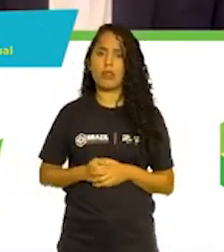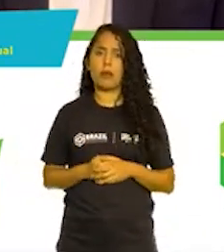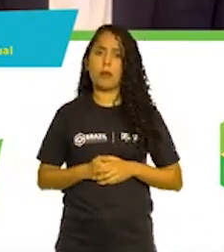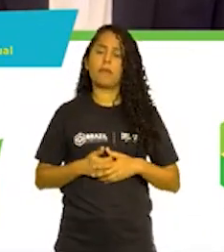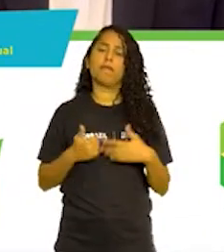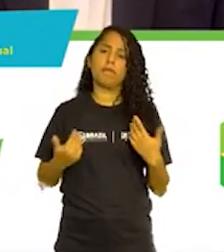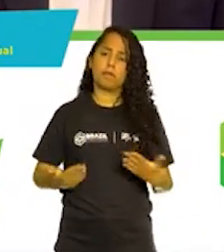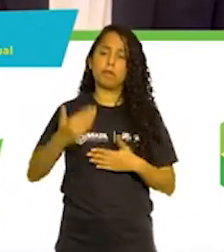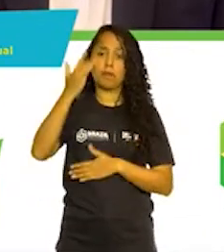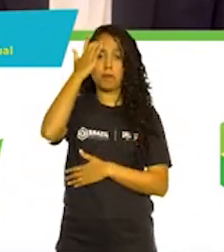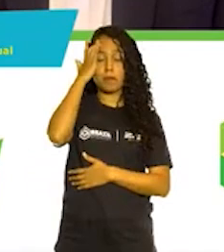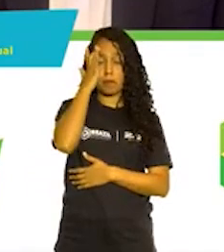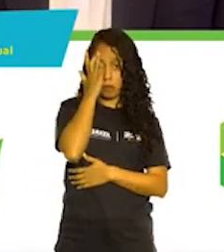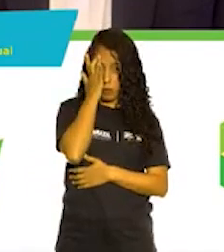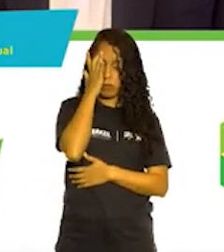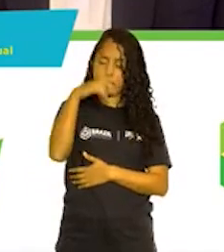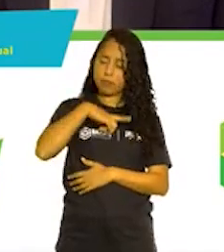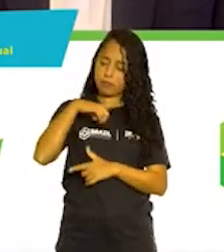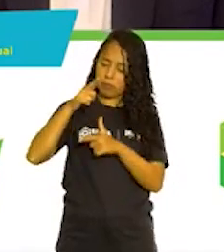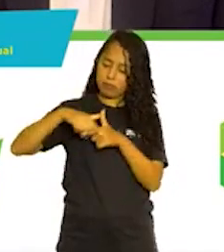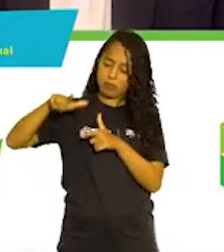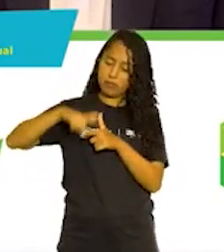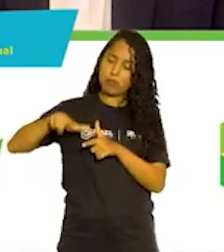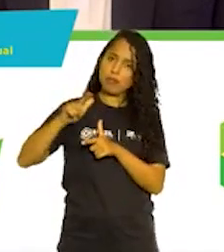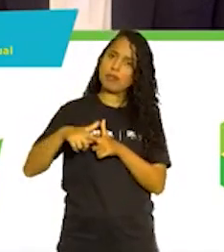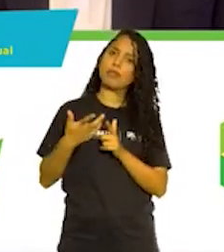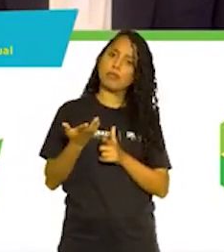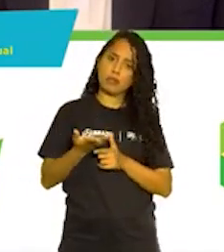Olha, acho que tem problemas aí,